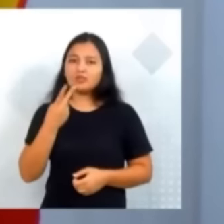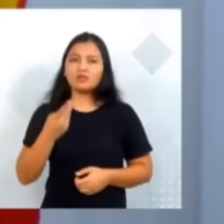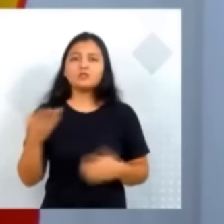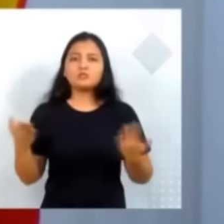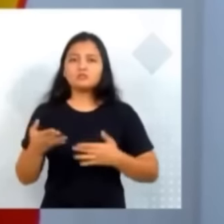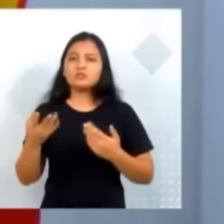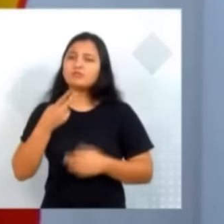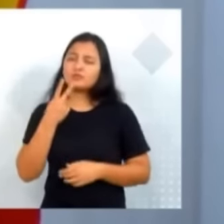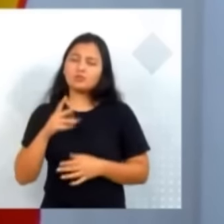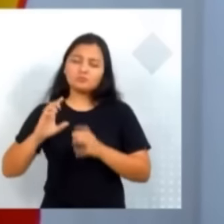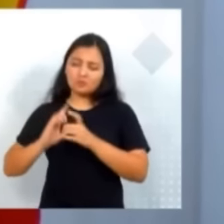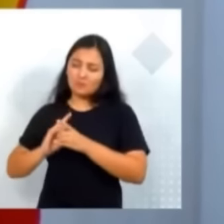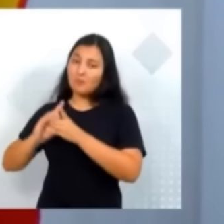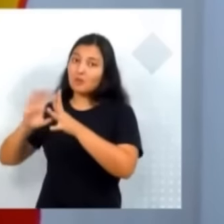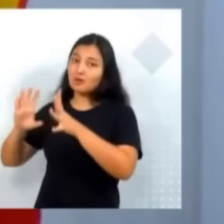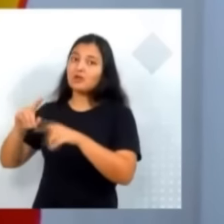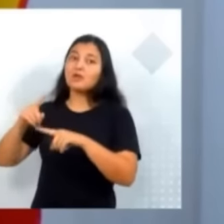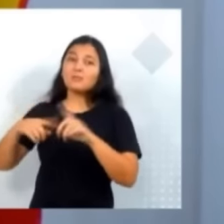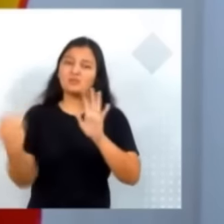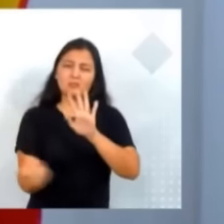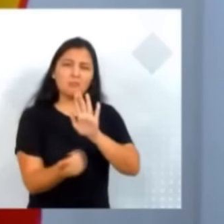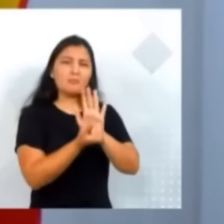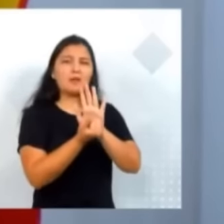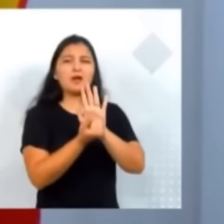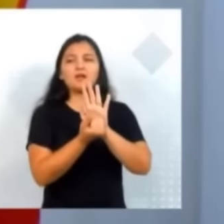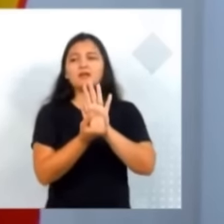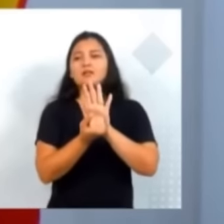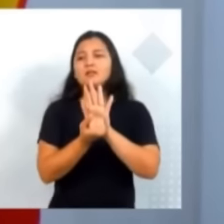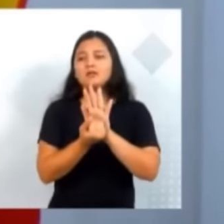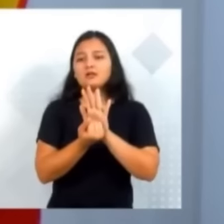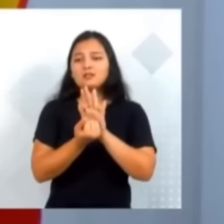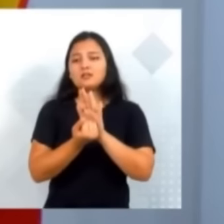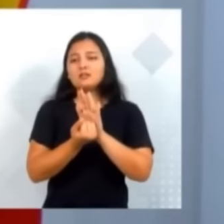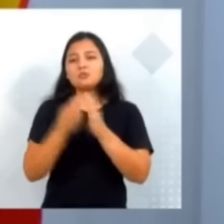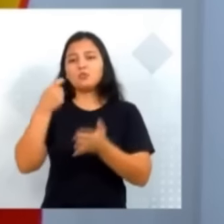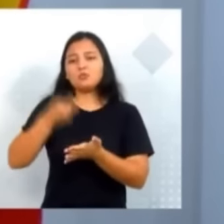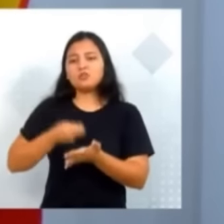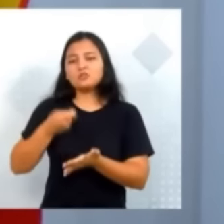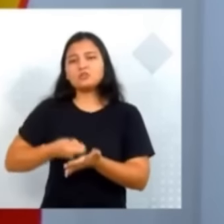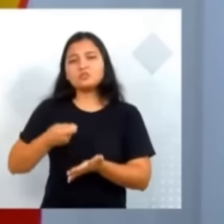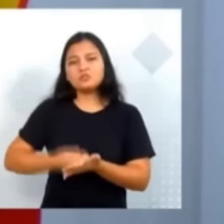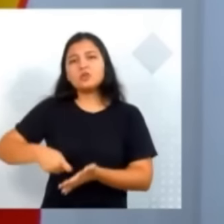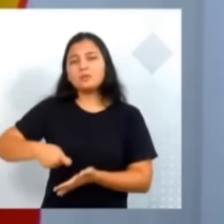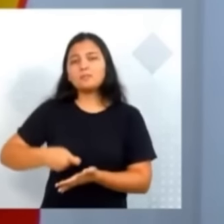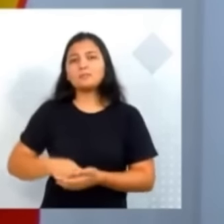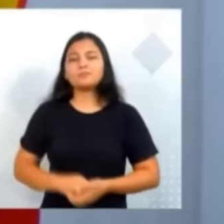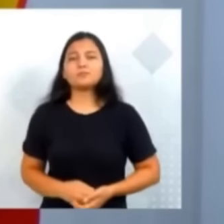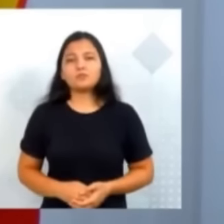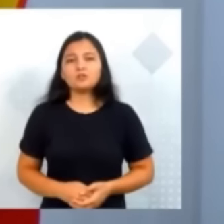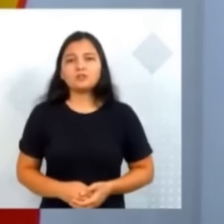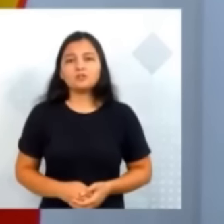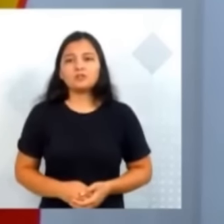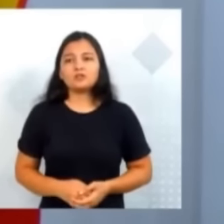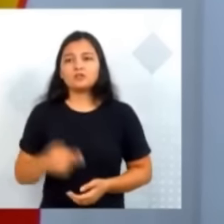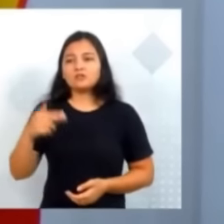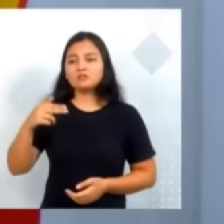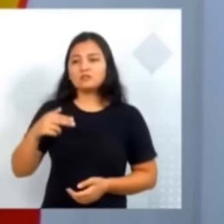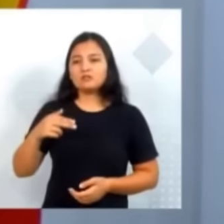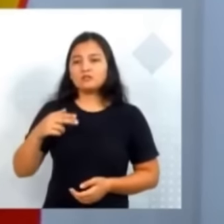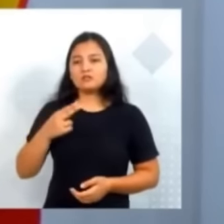tanto de democracia, é uma marca contundente dos regimes autoritários e totalitários. quais sejam